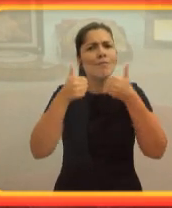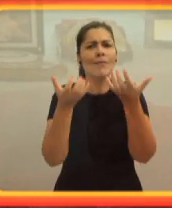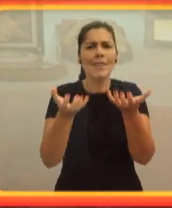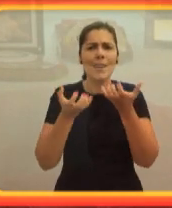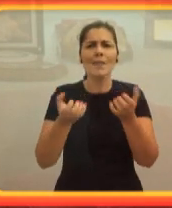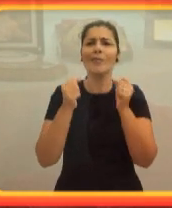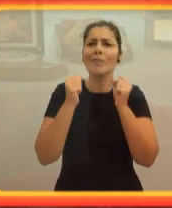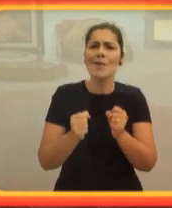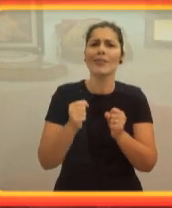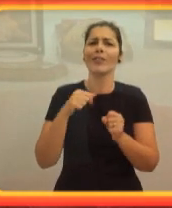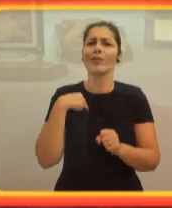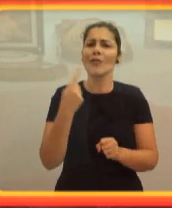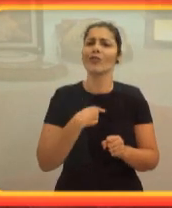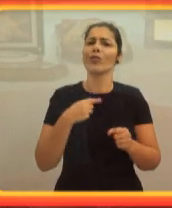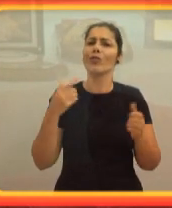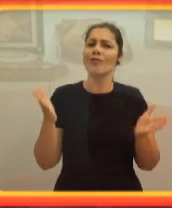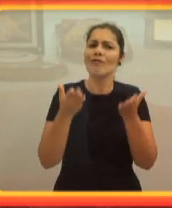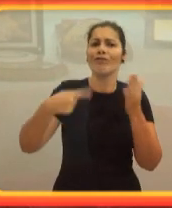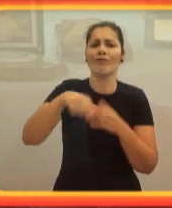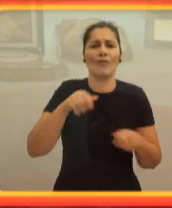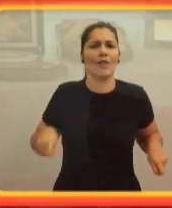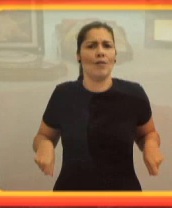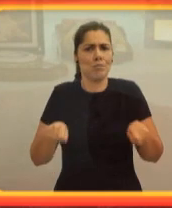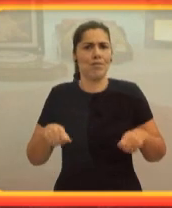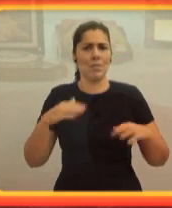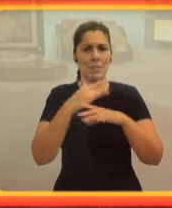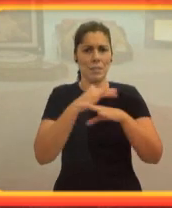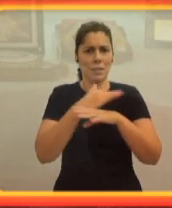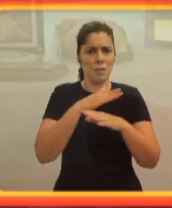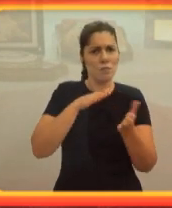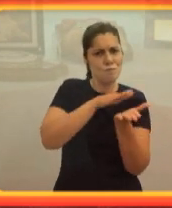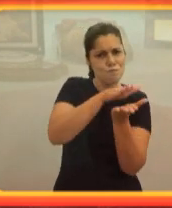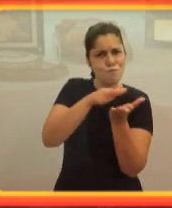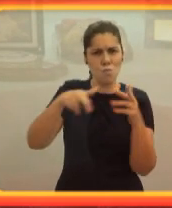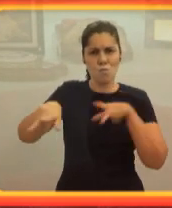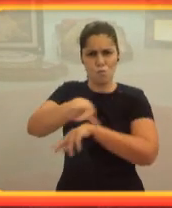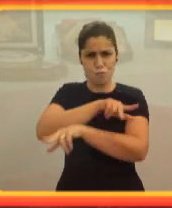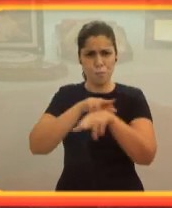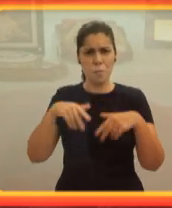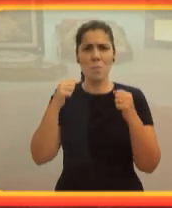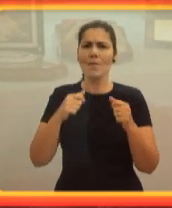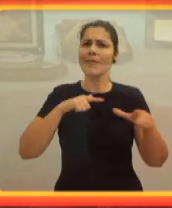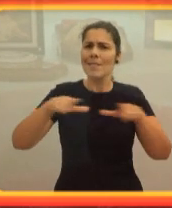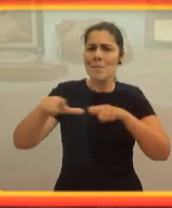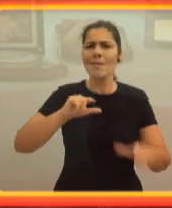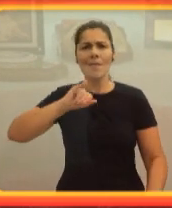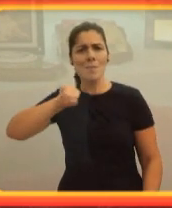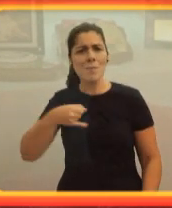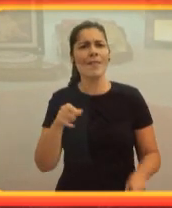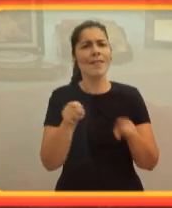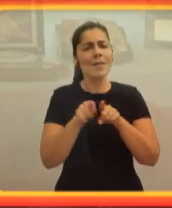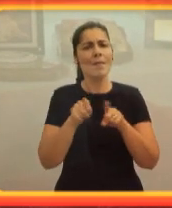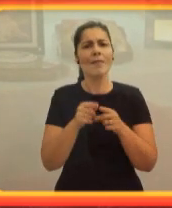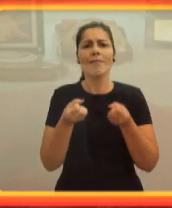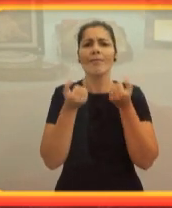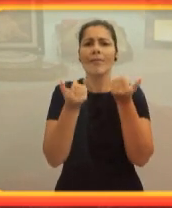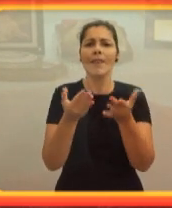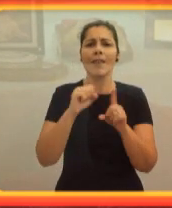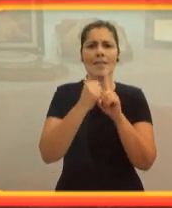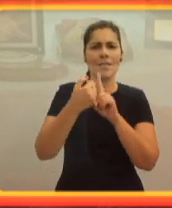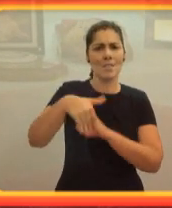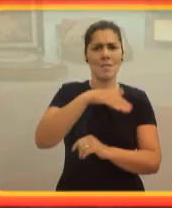que gostaríamos que fosse melhor. E queremos poder nos locomover pela cidade, poder trabalhar e aproveitar. Também damos